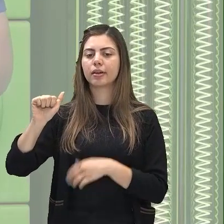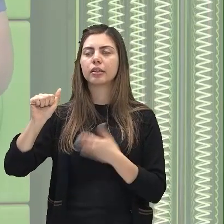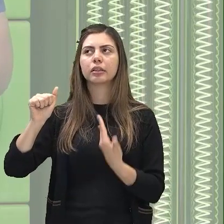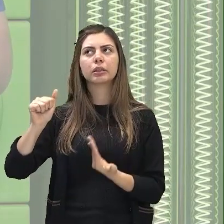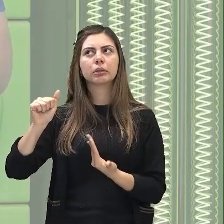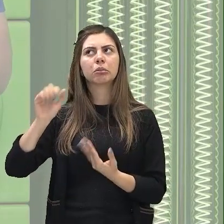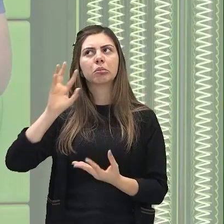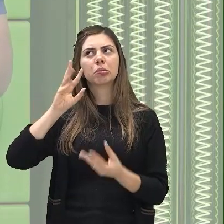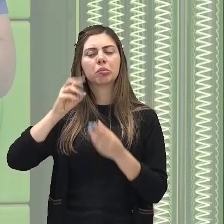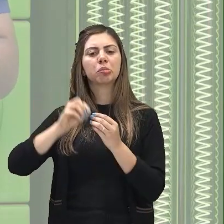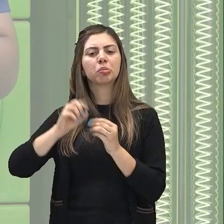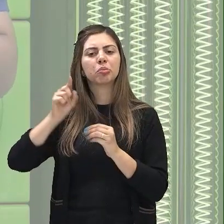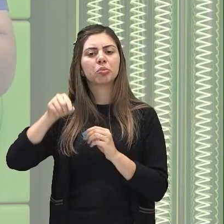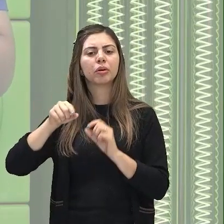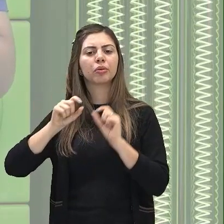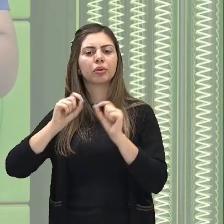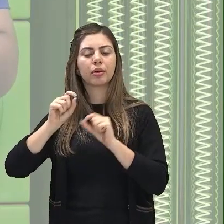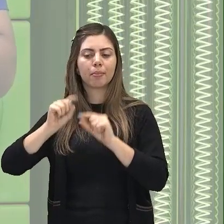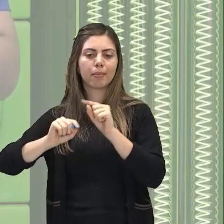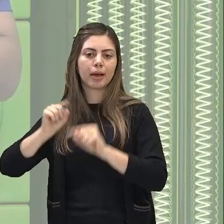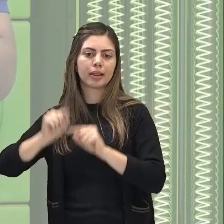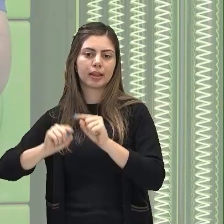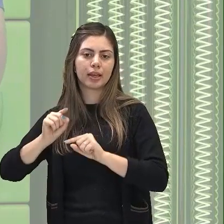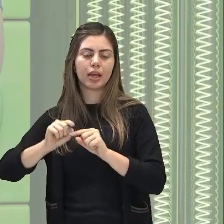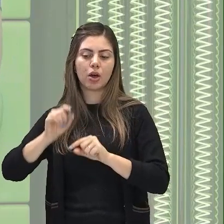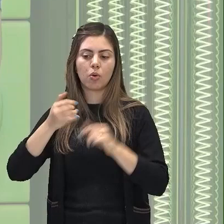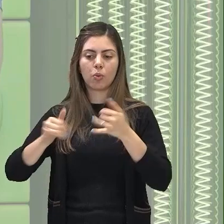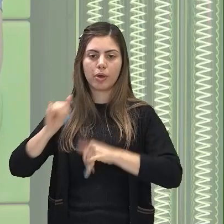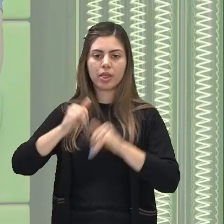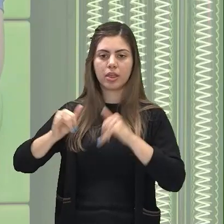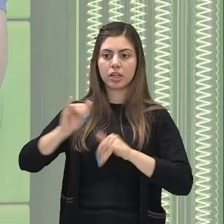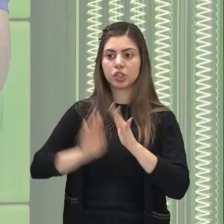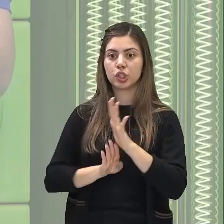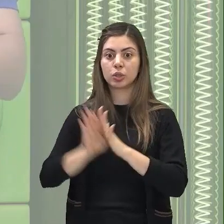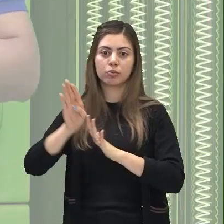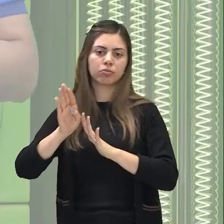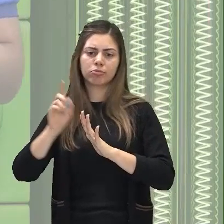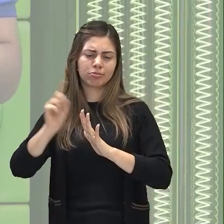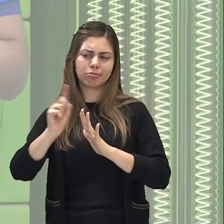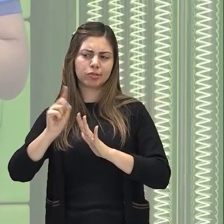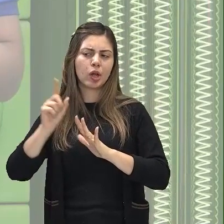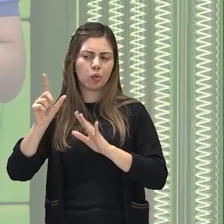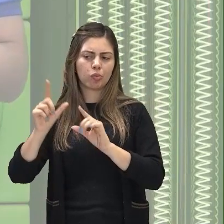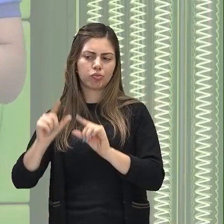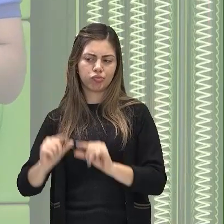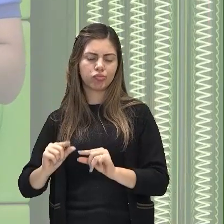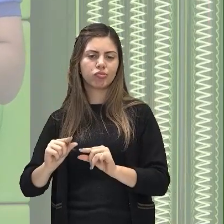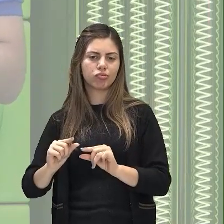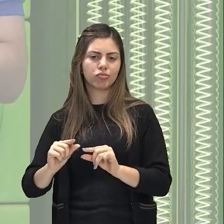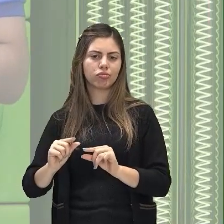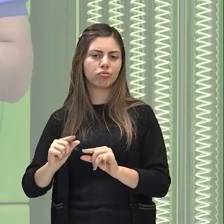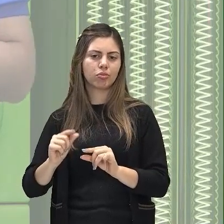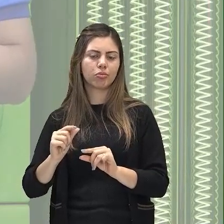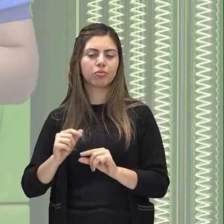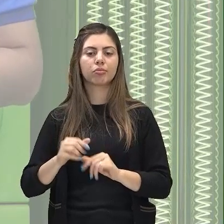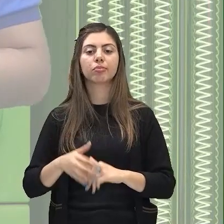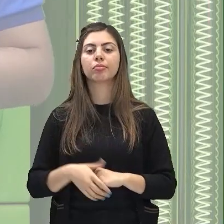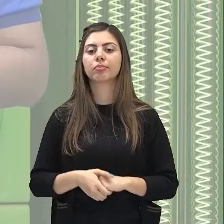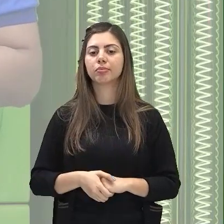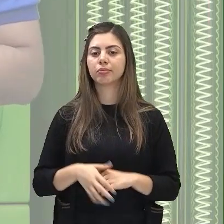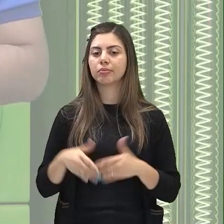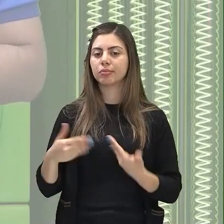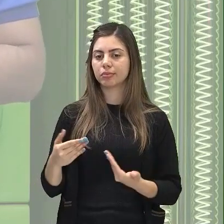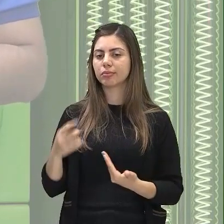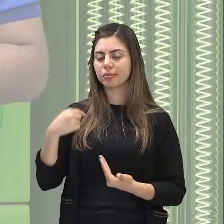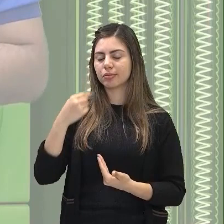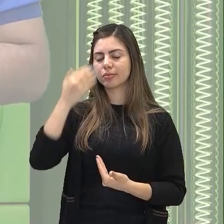sabe que é um equipamento que não vai consumir muita energia, né? Ele tem uma eficiência energética, para a gente entender um pouco